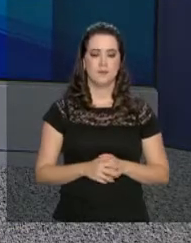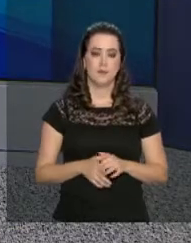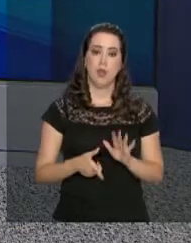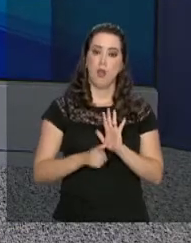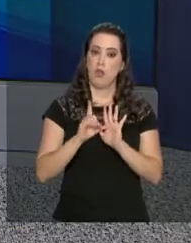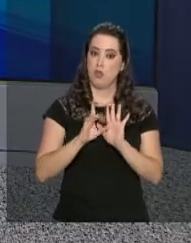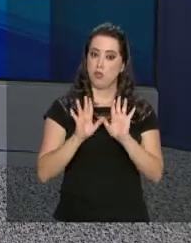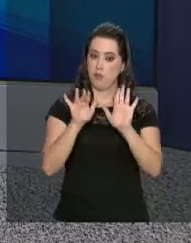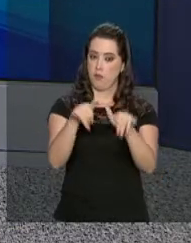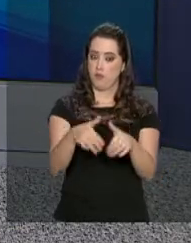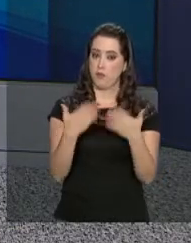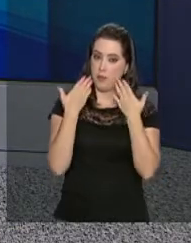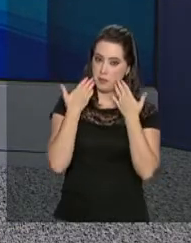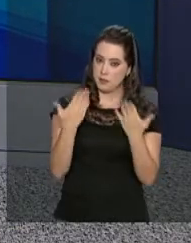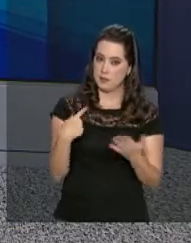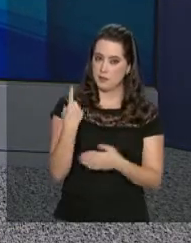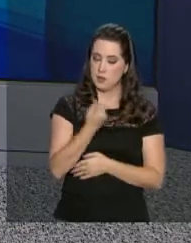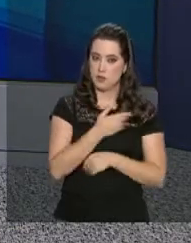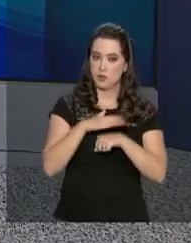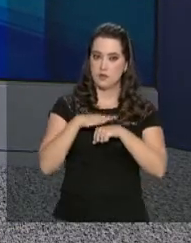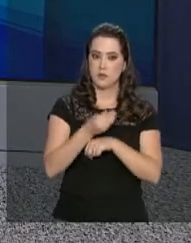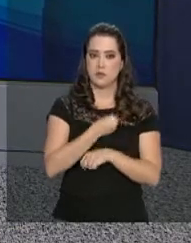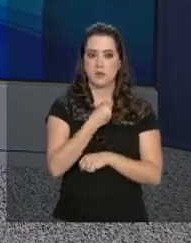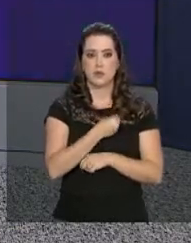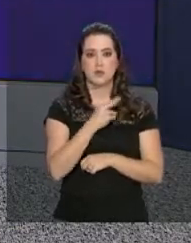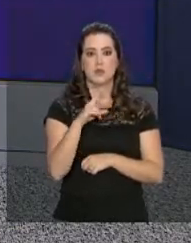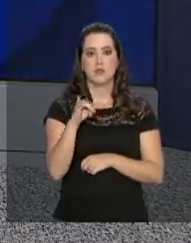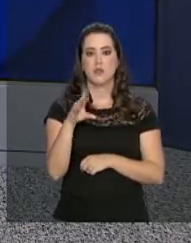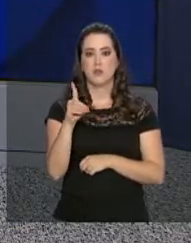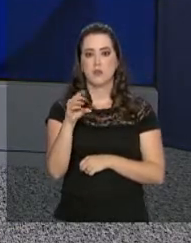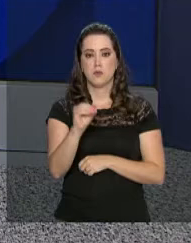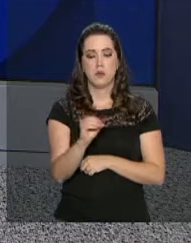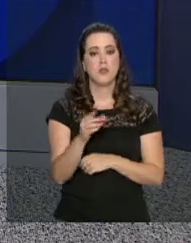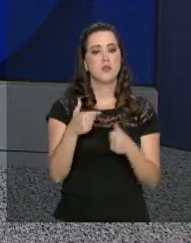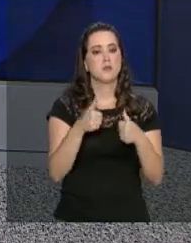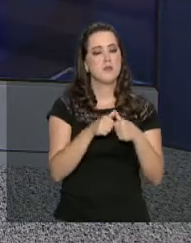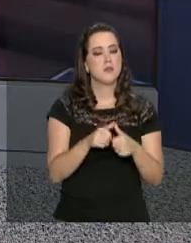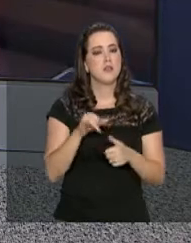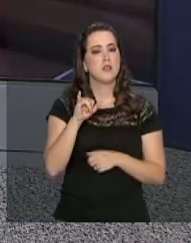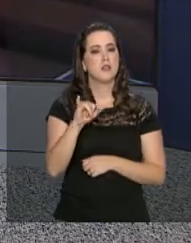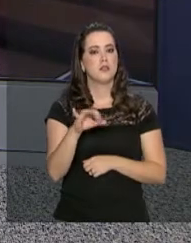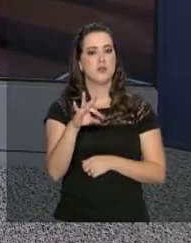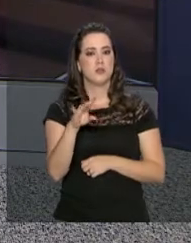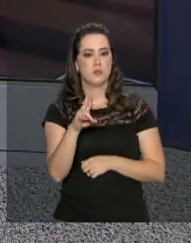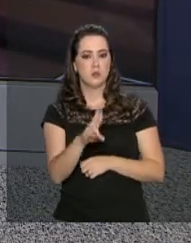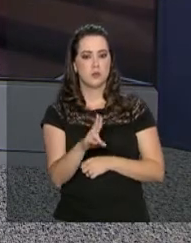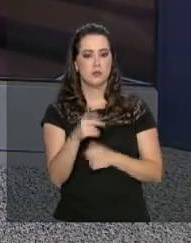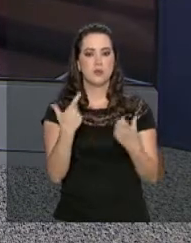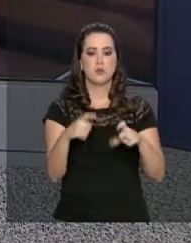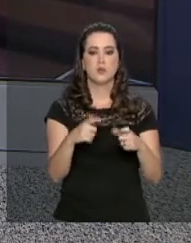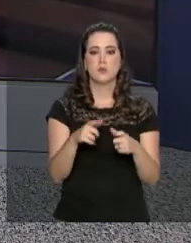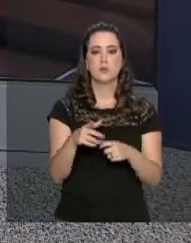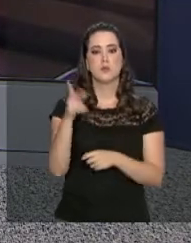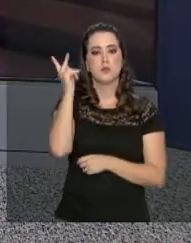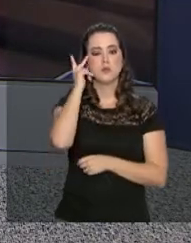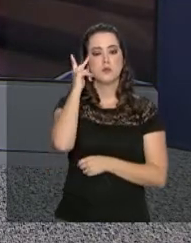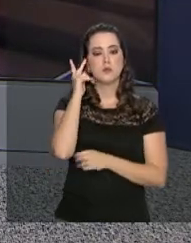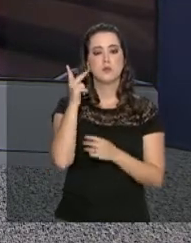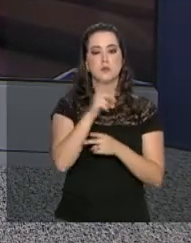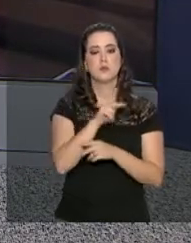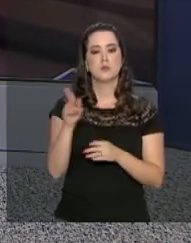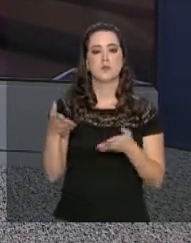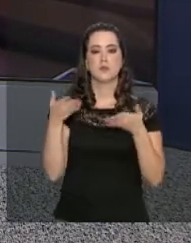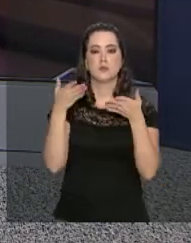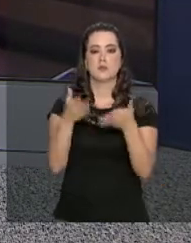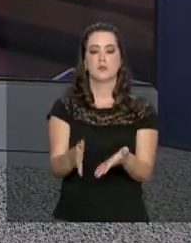E antes de encerrar esta edição, a gente conversa ao vivo com o repórter Ricardo Ferraz, que está na cidade de Itu, no interior de São Paulo,